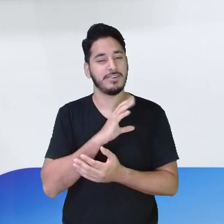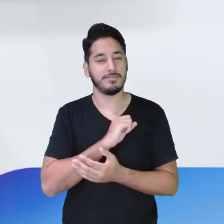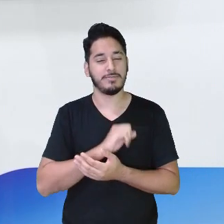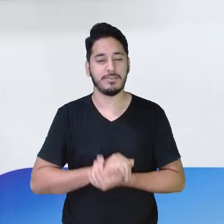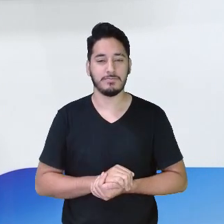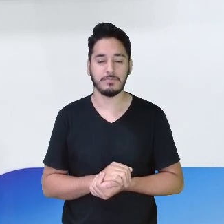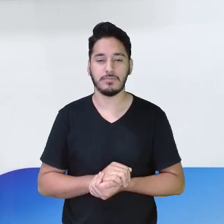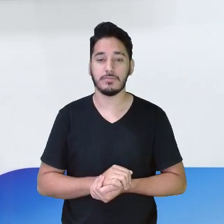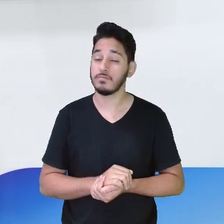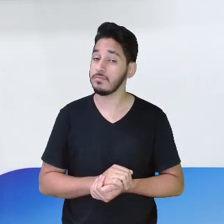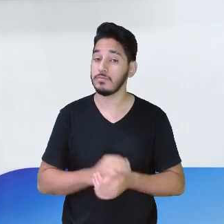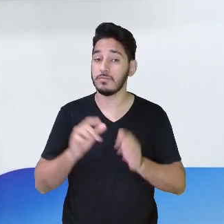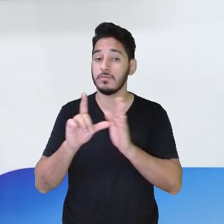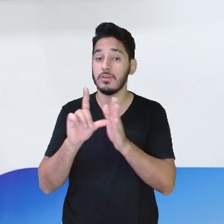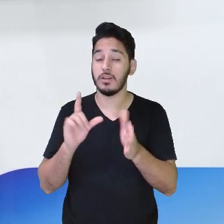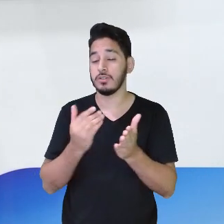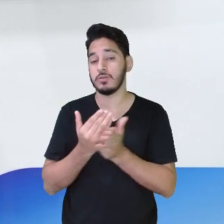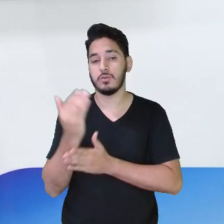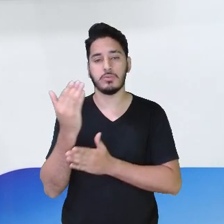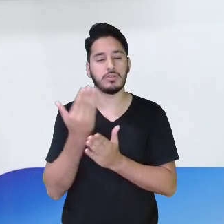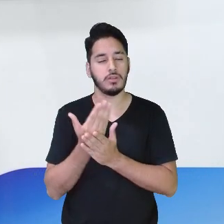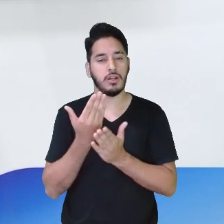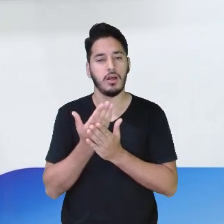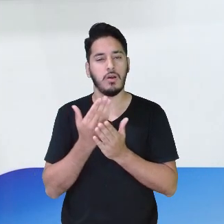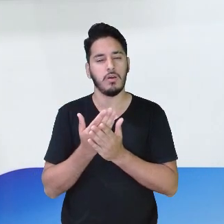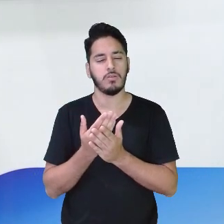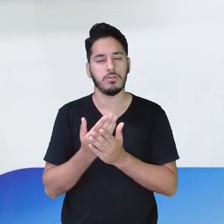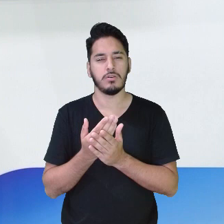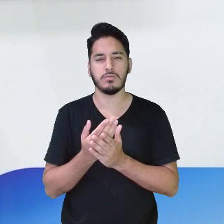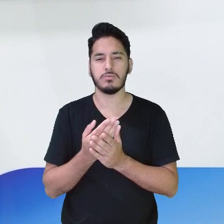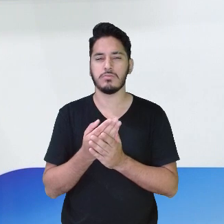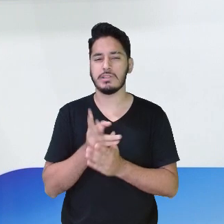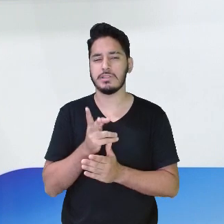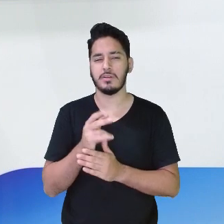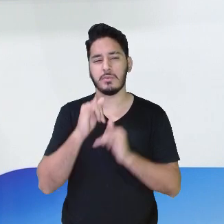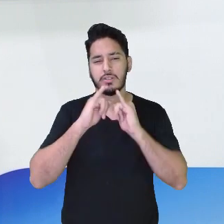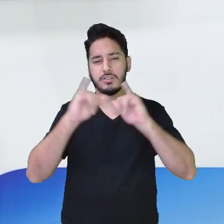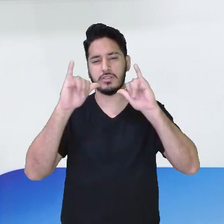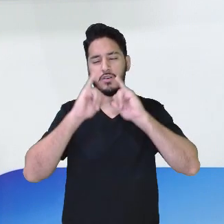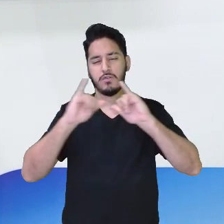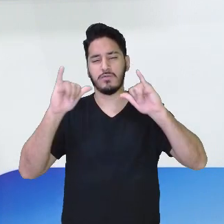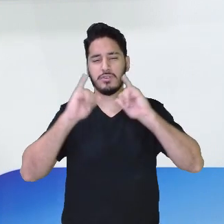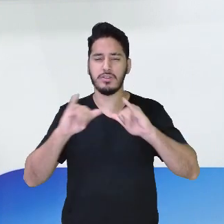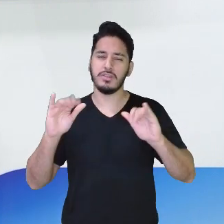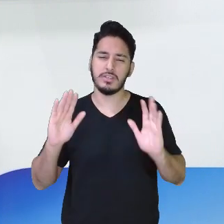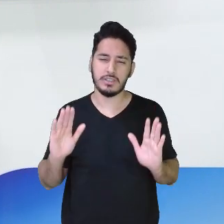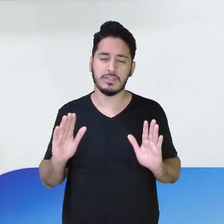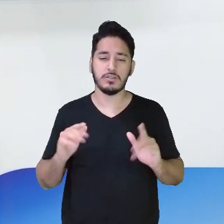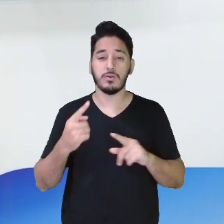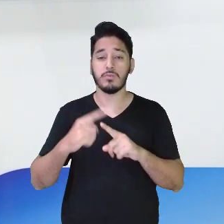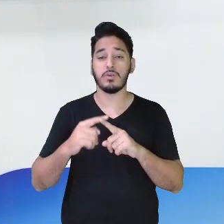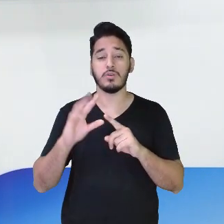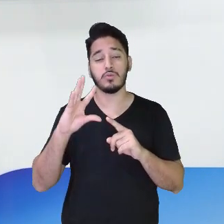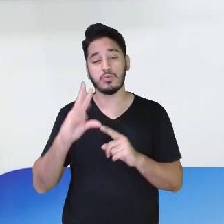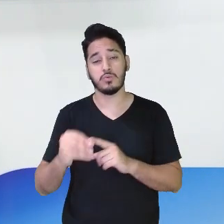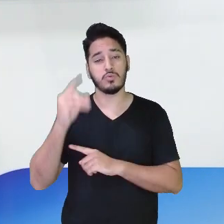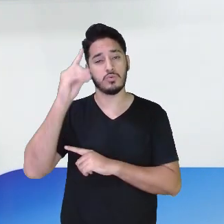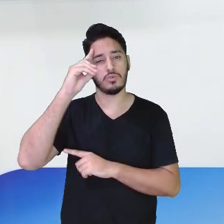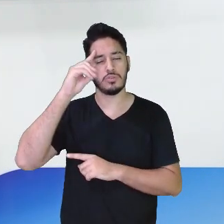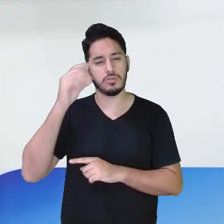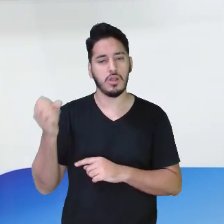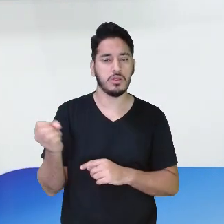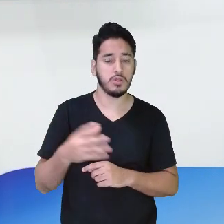daí. Antes de continuar, já de começar o conteúdo, aqueles recadinhos que a gente sempre dá, porque todos os dias